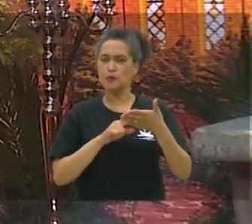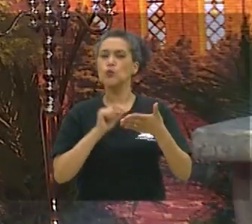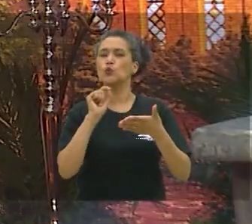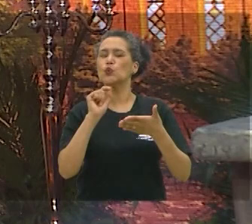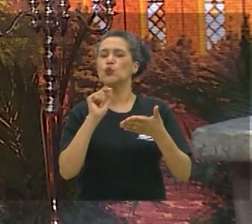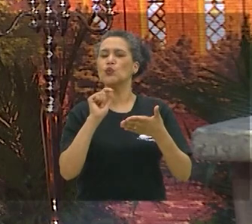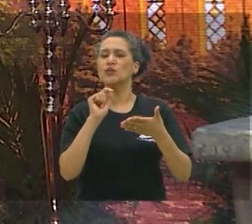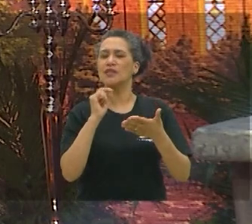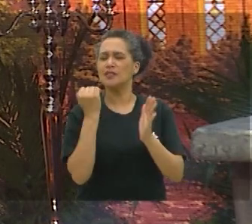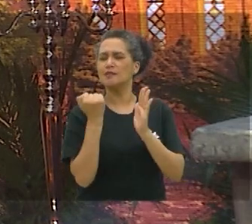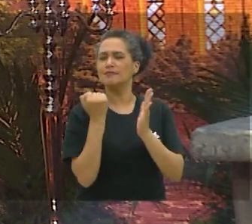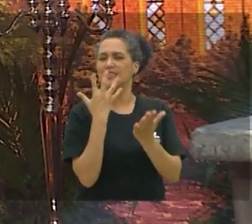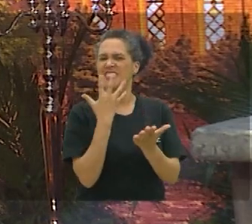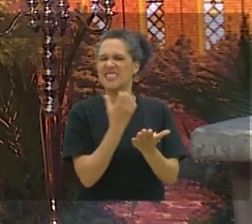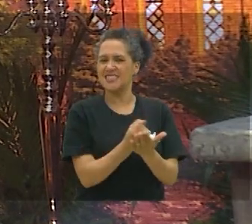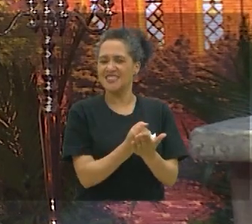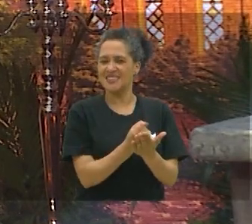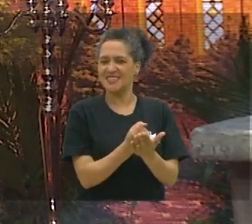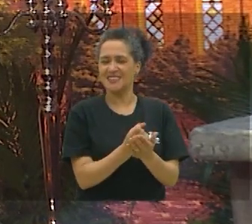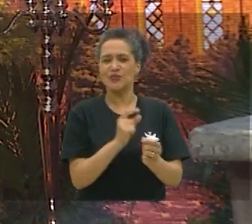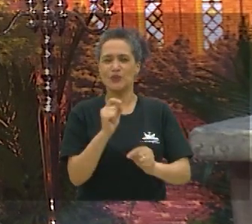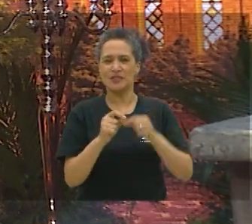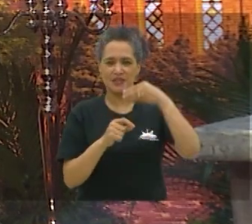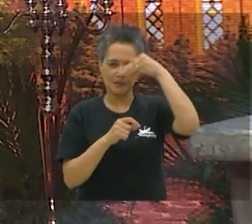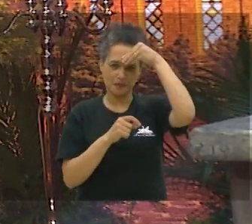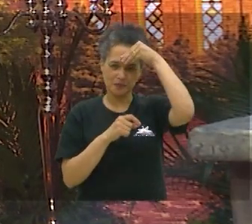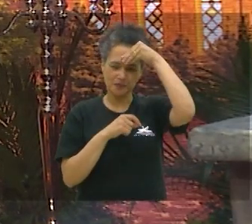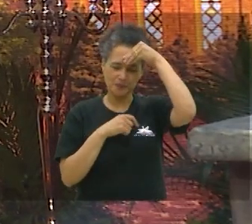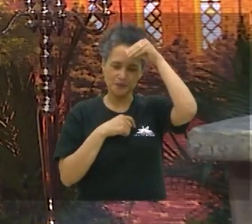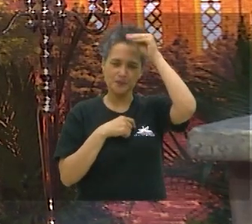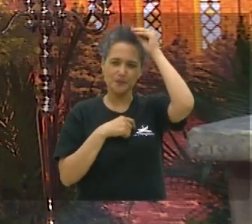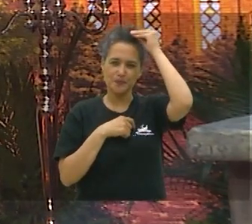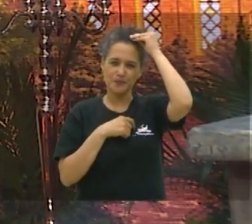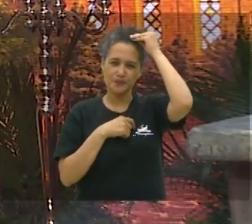qual? O batismo de Jesus.